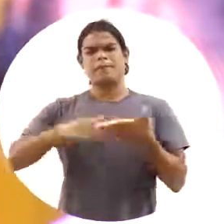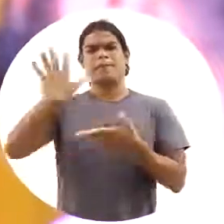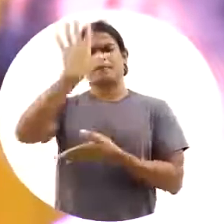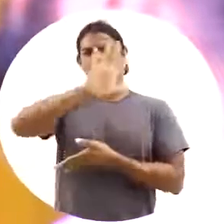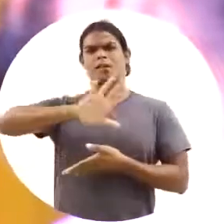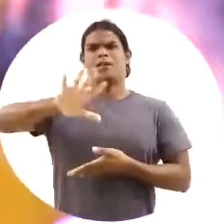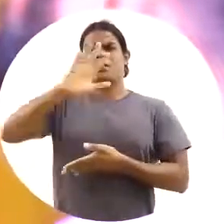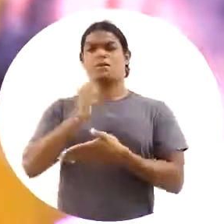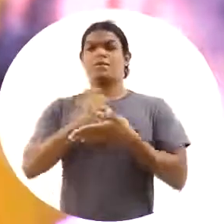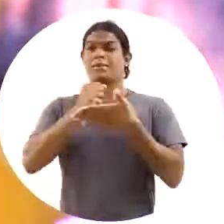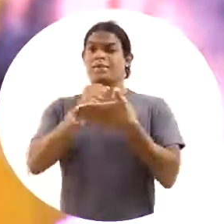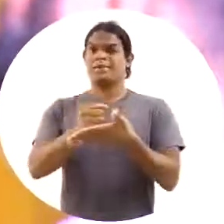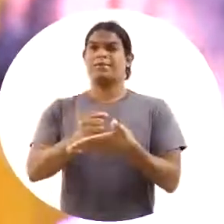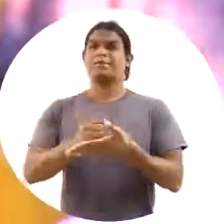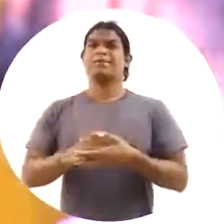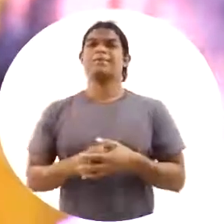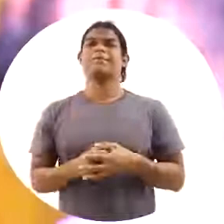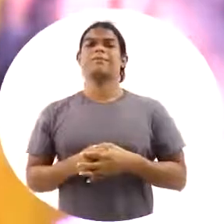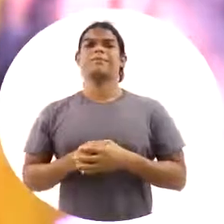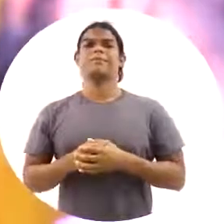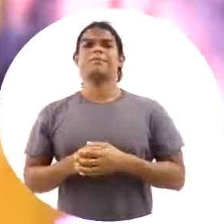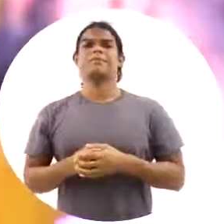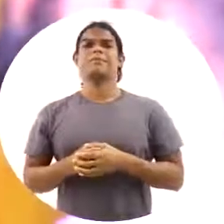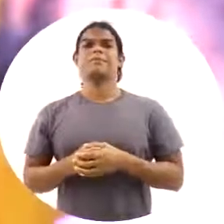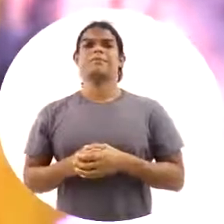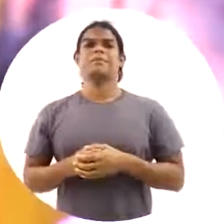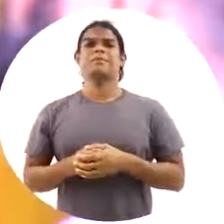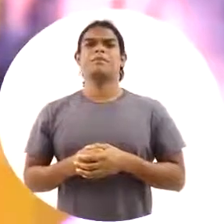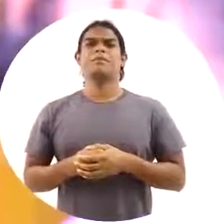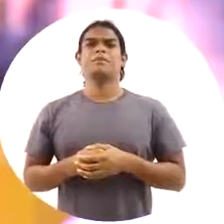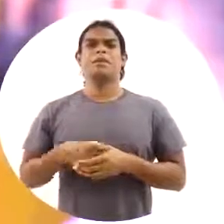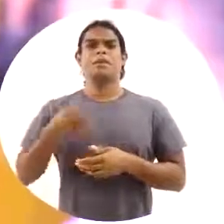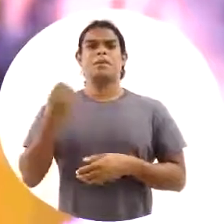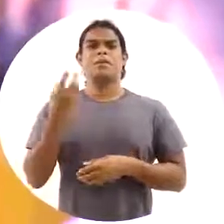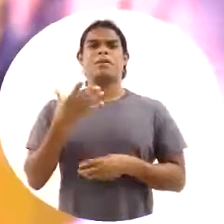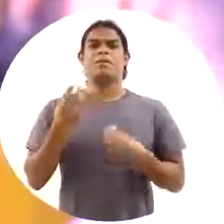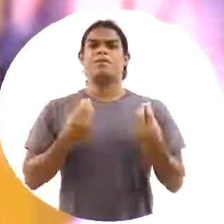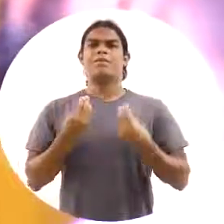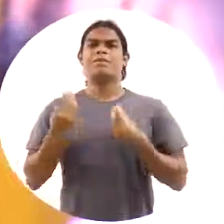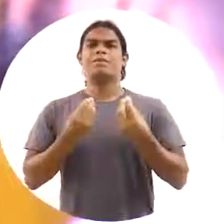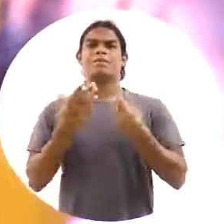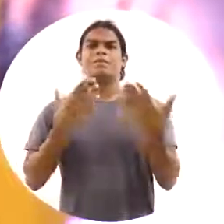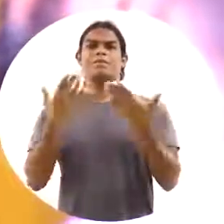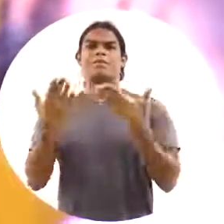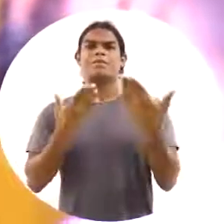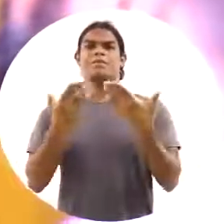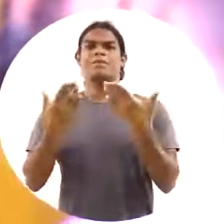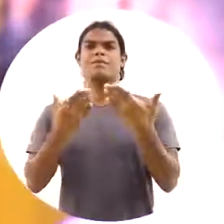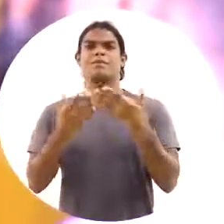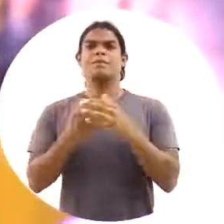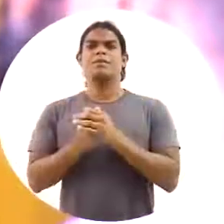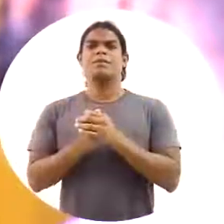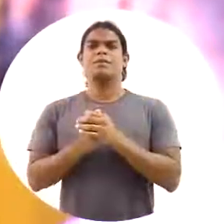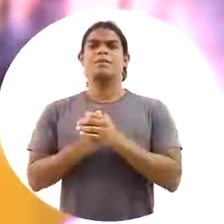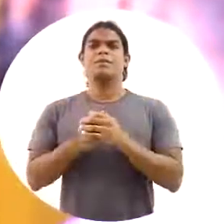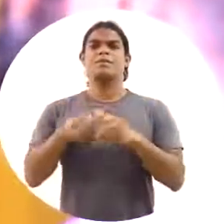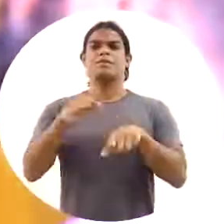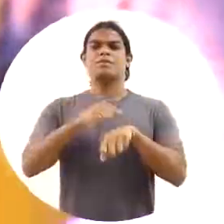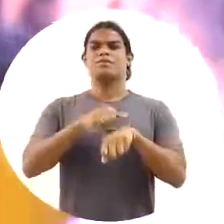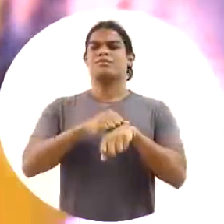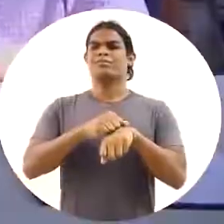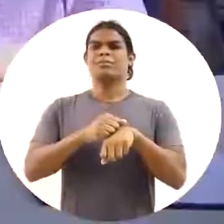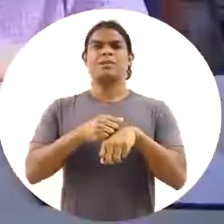cimentado muitas vezes tem uma performance tão boa quanto uma